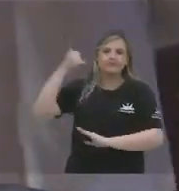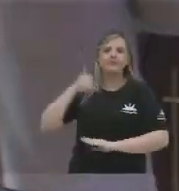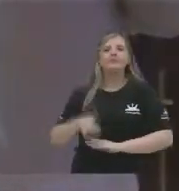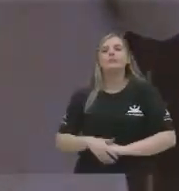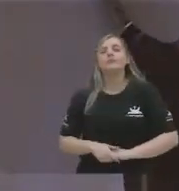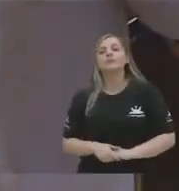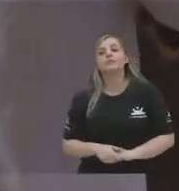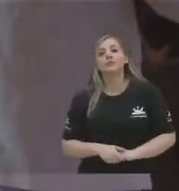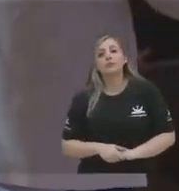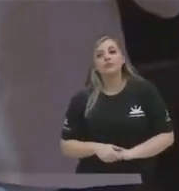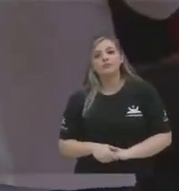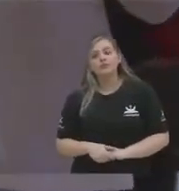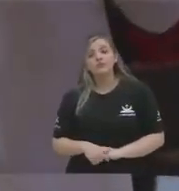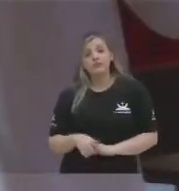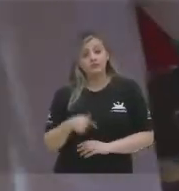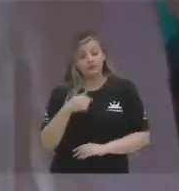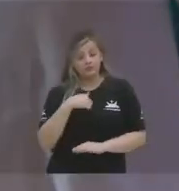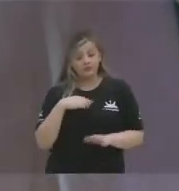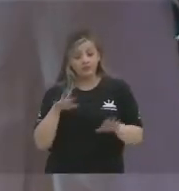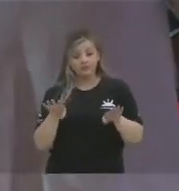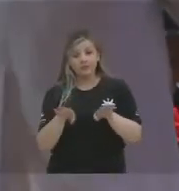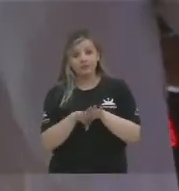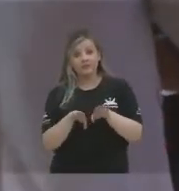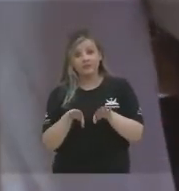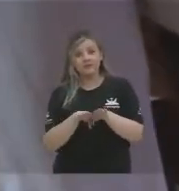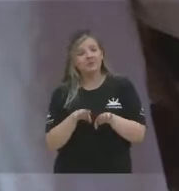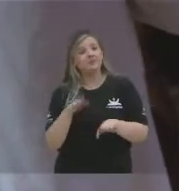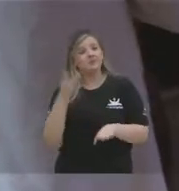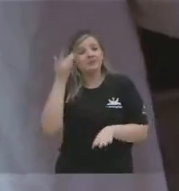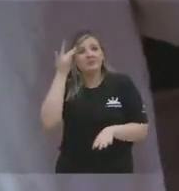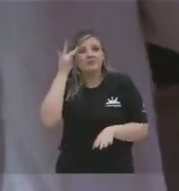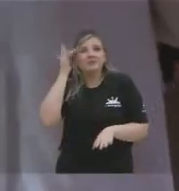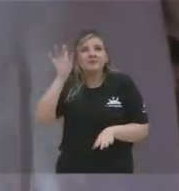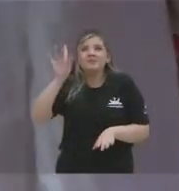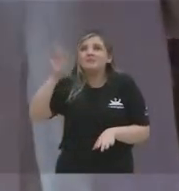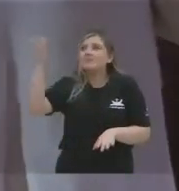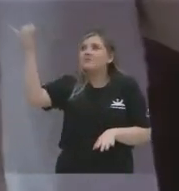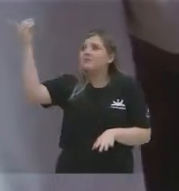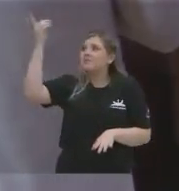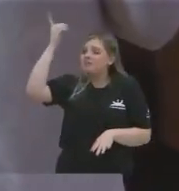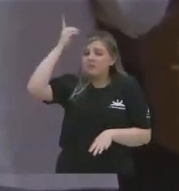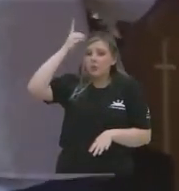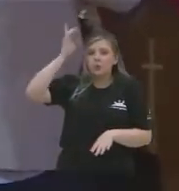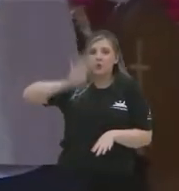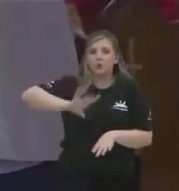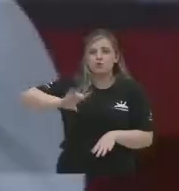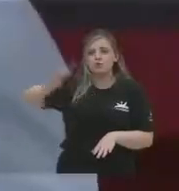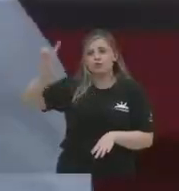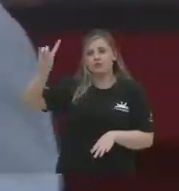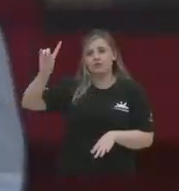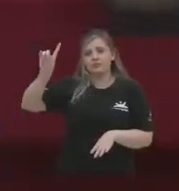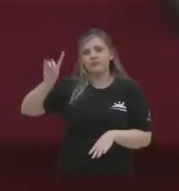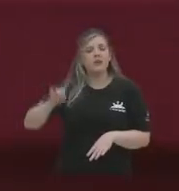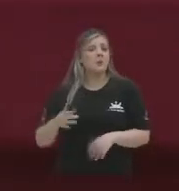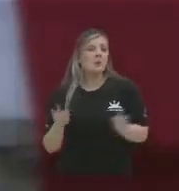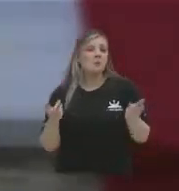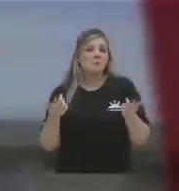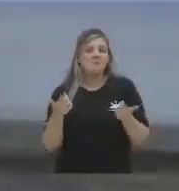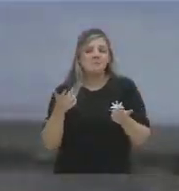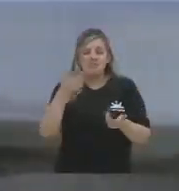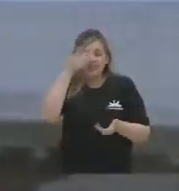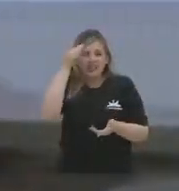E eu também não sei o dom de Deus, não sei